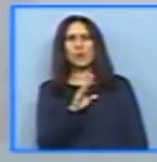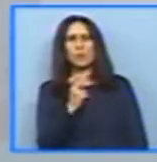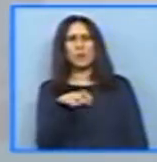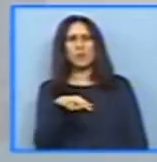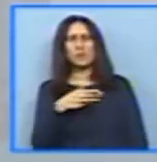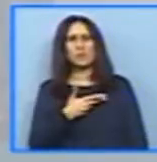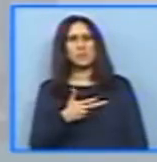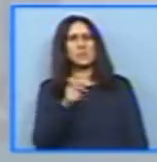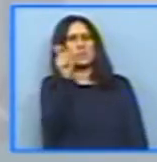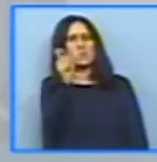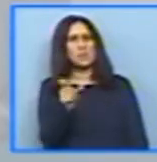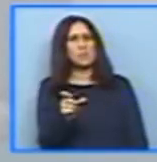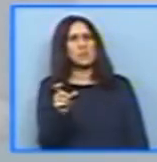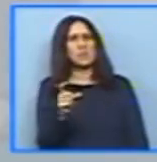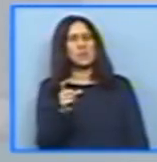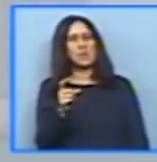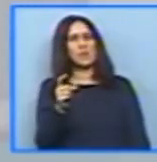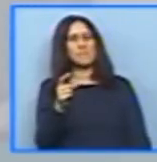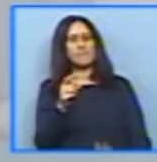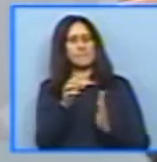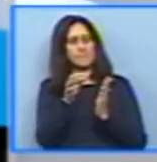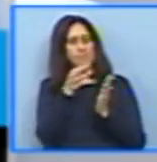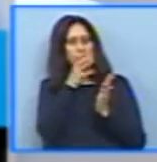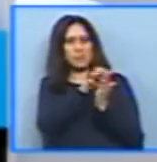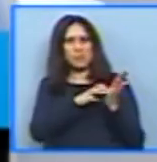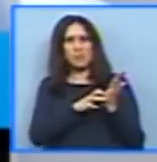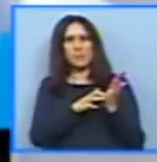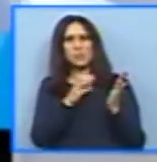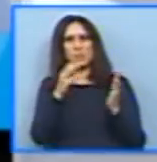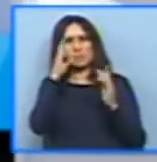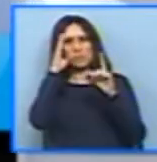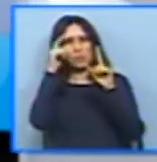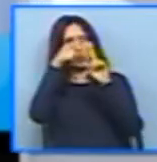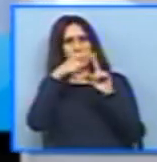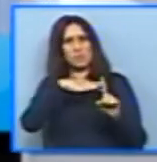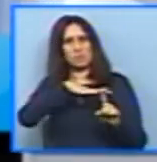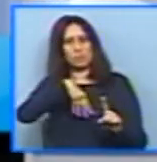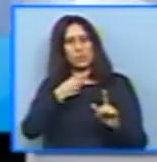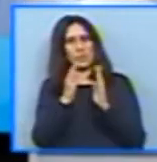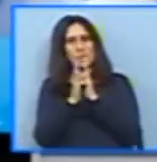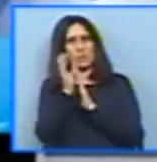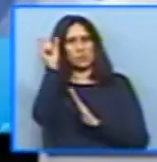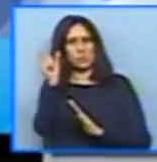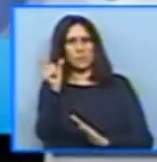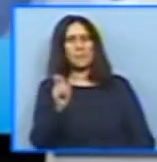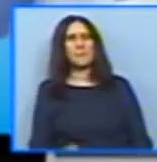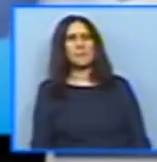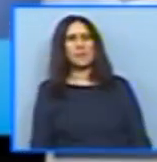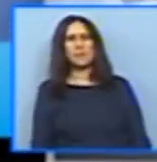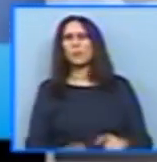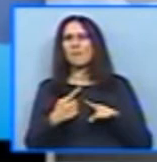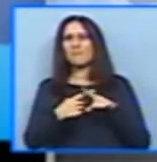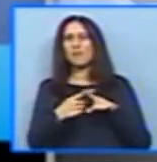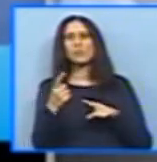objetivos desta presença de Deus no mundo. É muito interessante. O texto não utiliza a formulação do verbo. Vou buscar lá João e